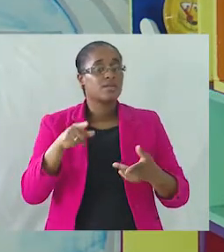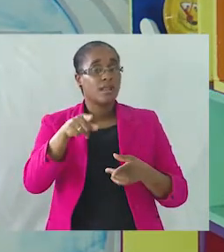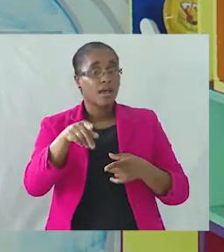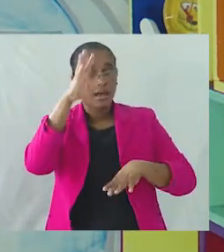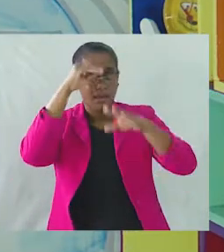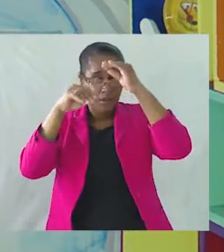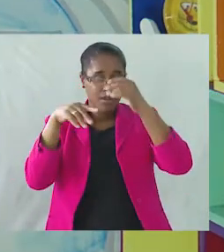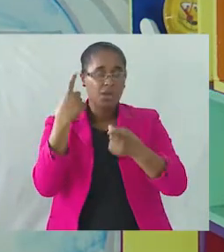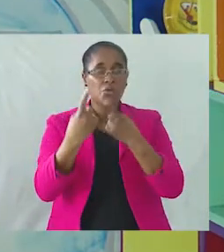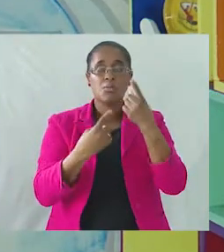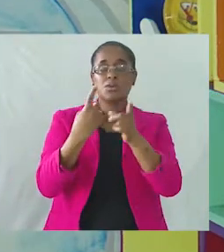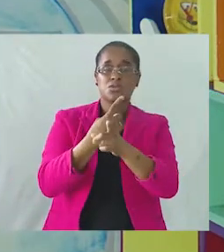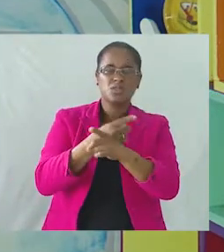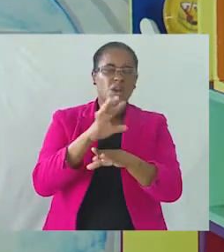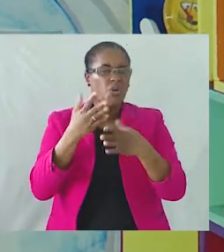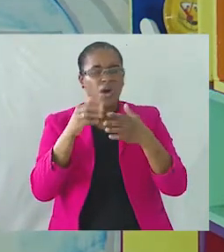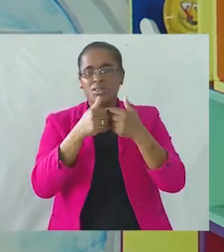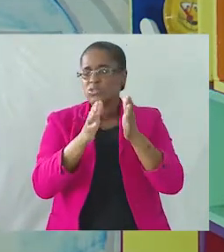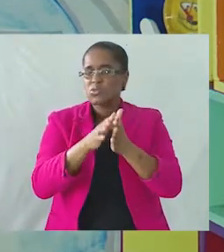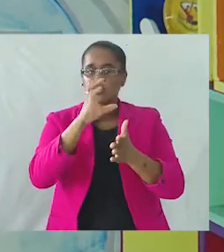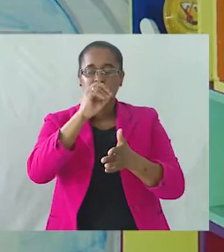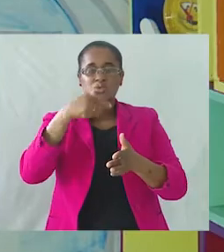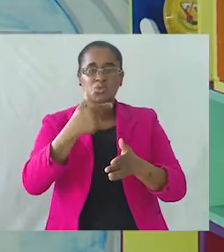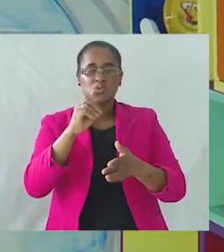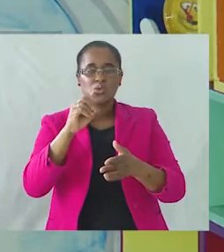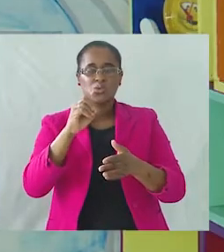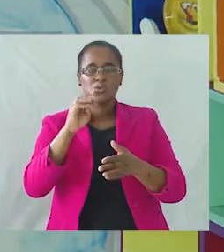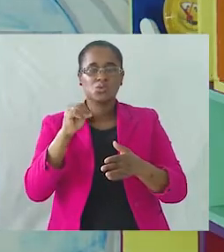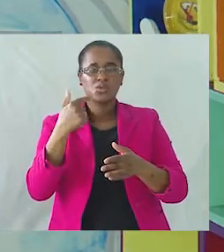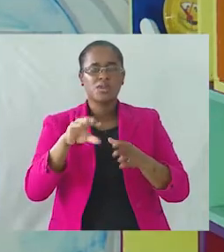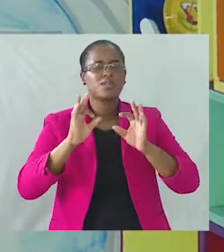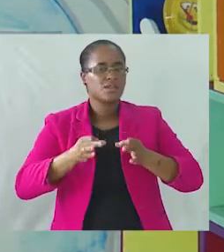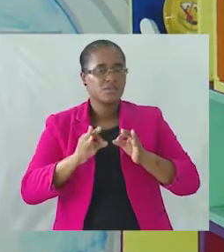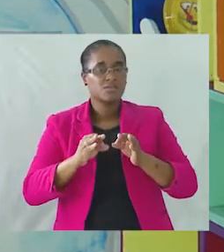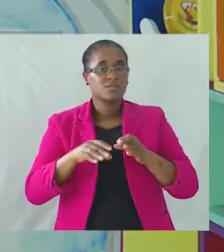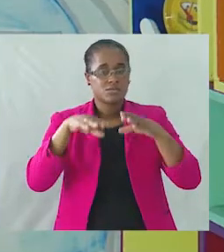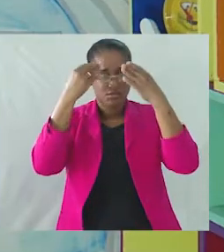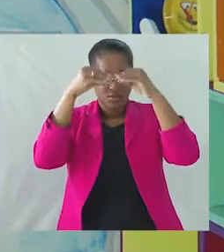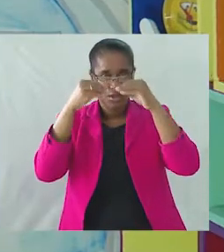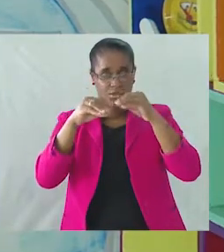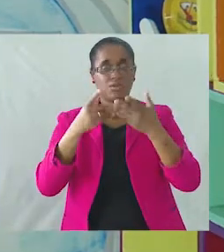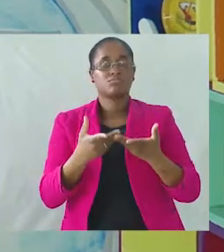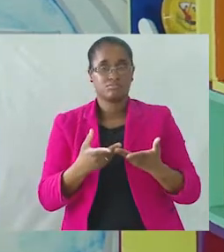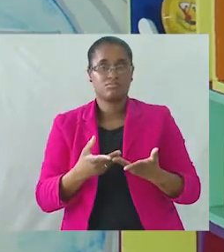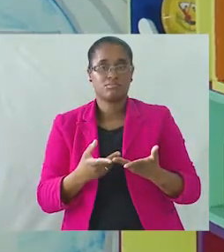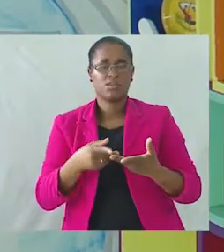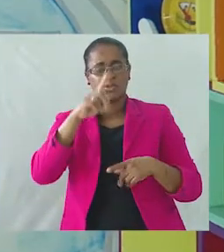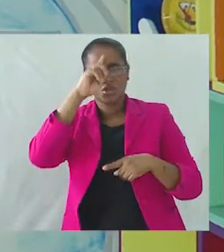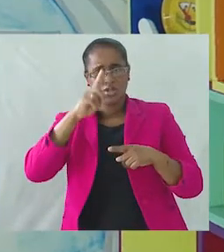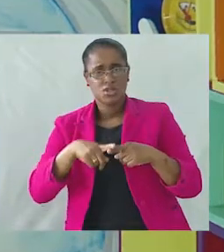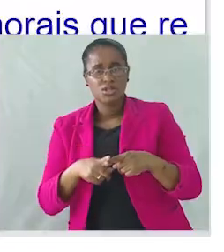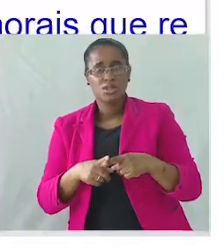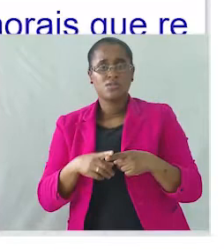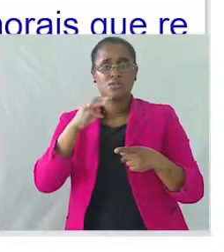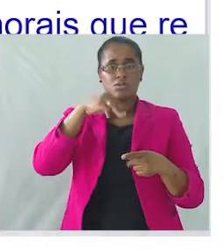todos os contos tradicionais têm sempre uma lição de moral. E temos objetivos moralizantes. Mostra